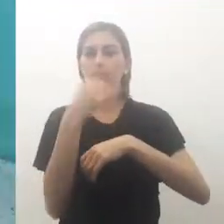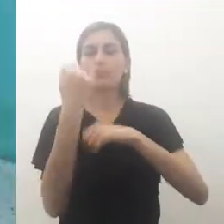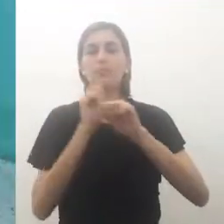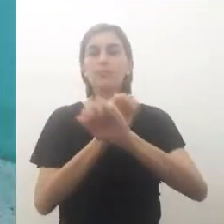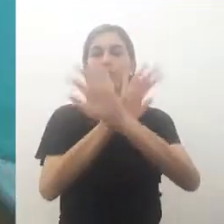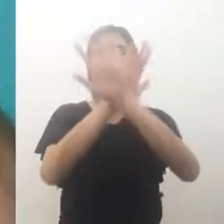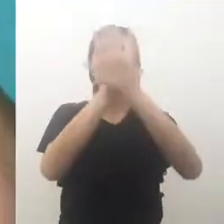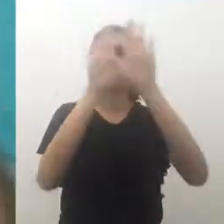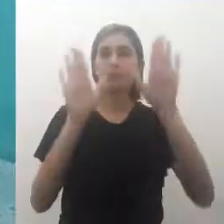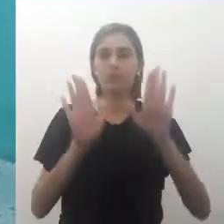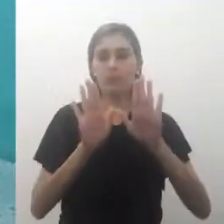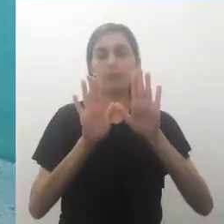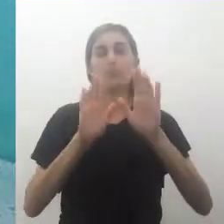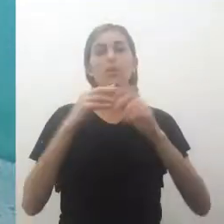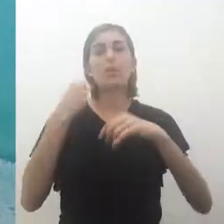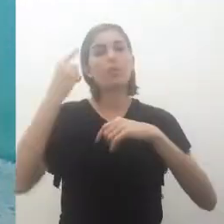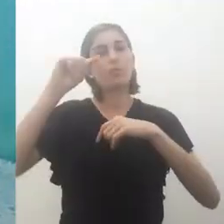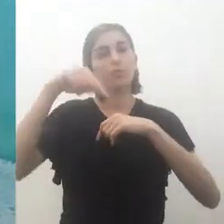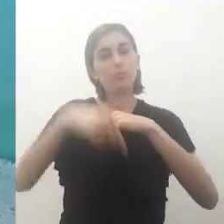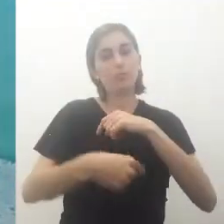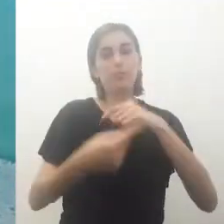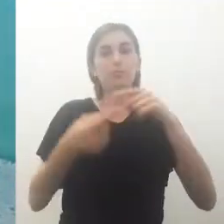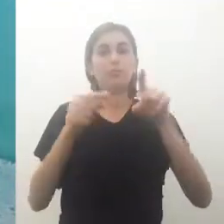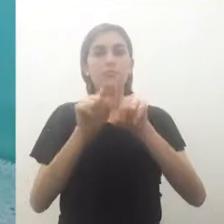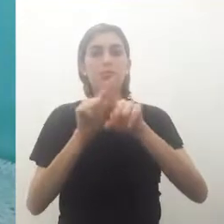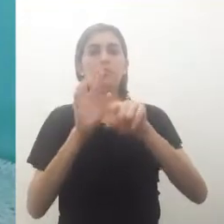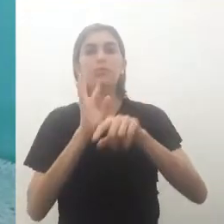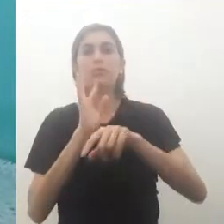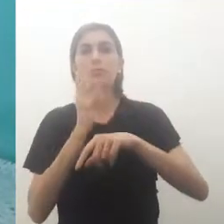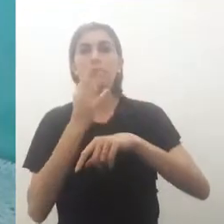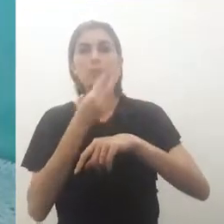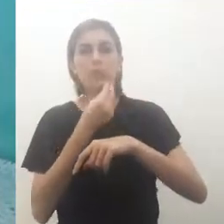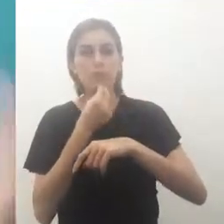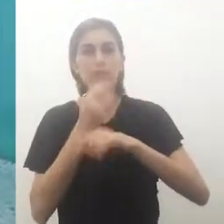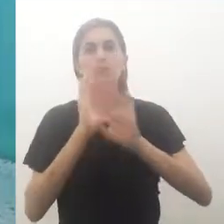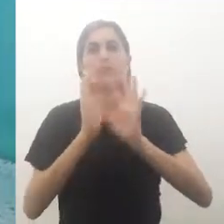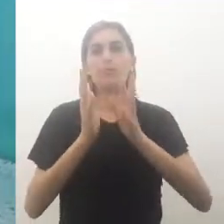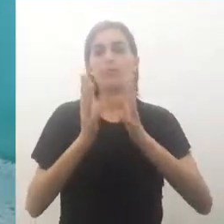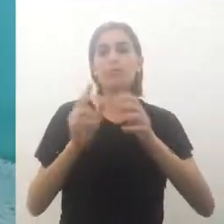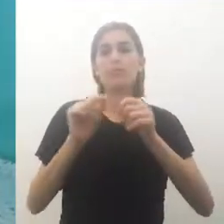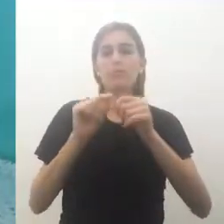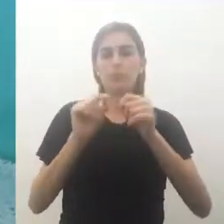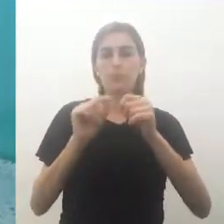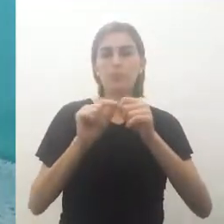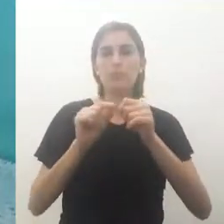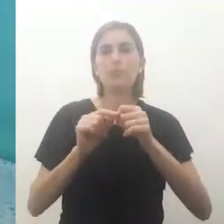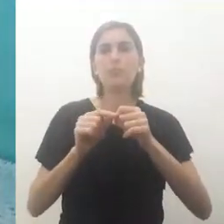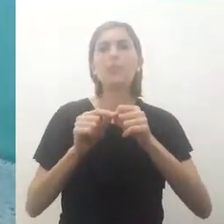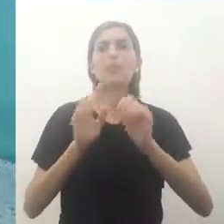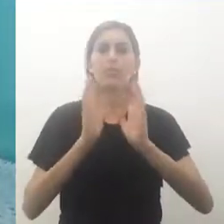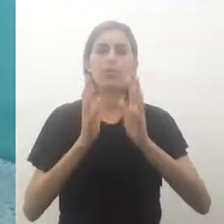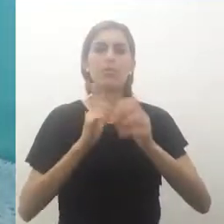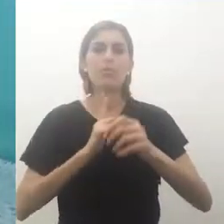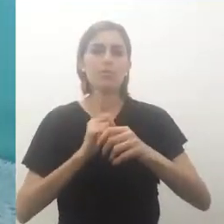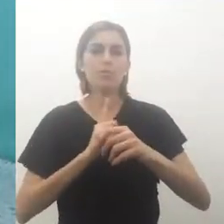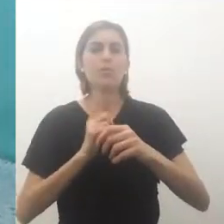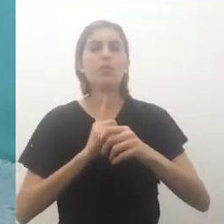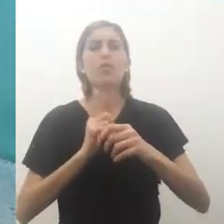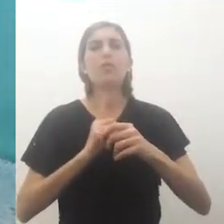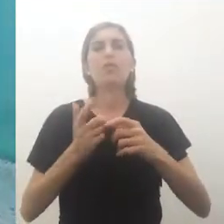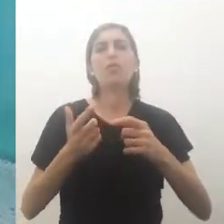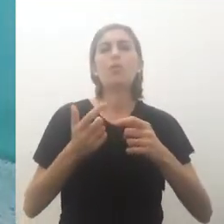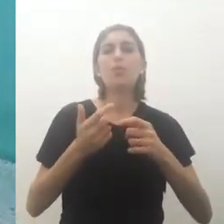nossa perspectiva e aprofundar também os nossos conhecimentos já estabelecidos, o conhecimento que a gente já tem sobre o mundo